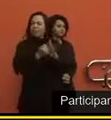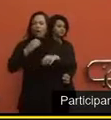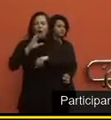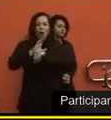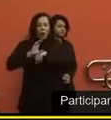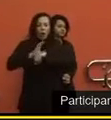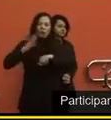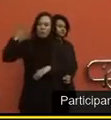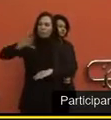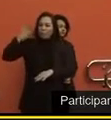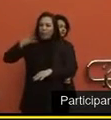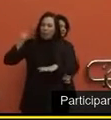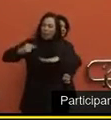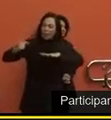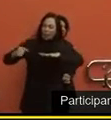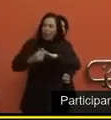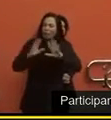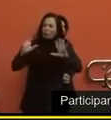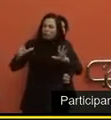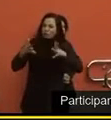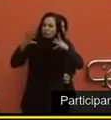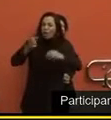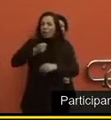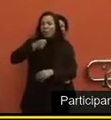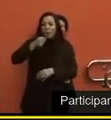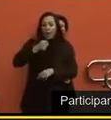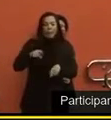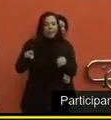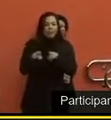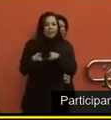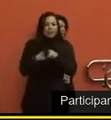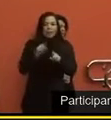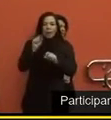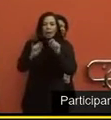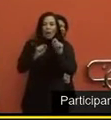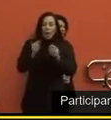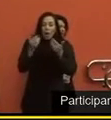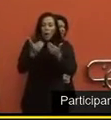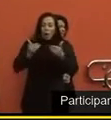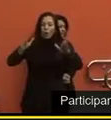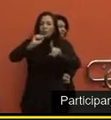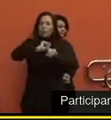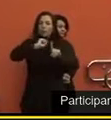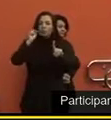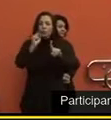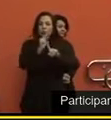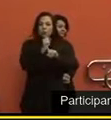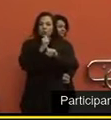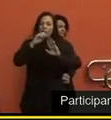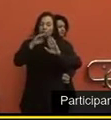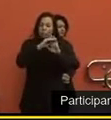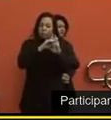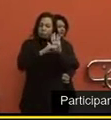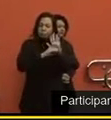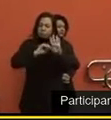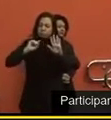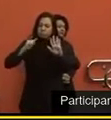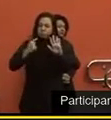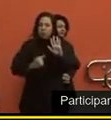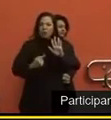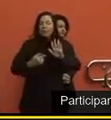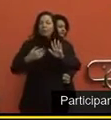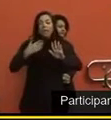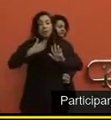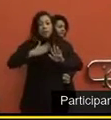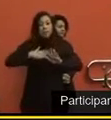cursos e palestras, cerimônias e coletivas de imprensa pelas quais se abre a sociedade para prestar contas. E, para